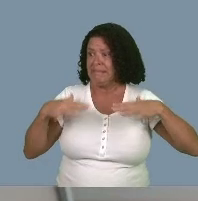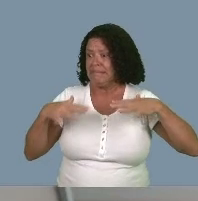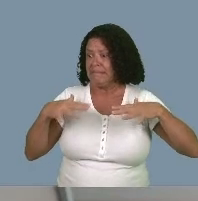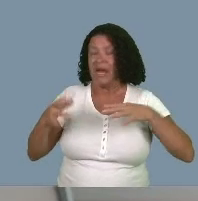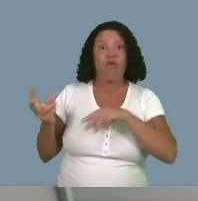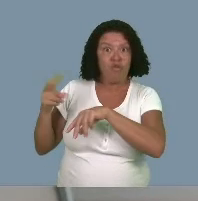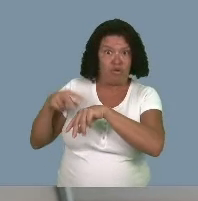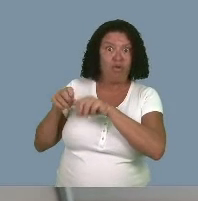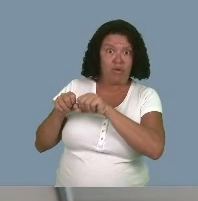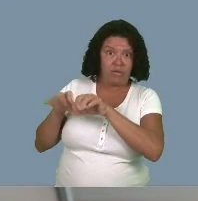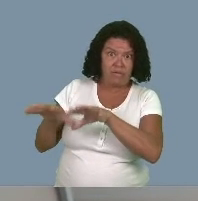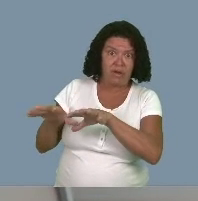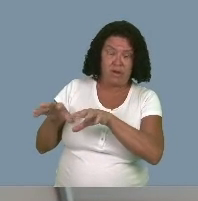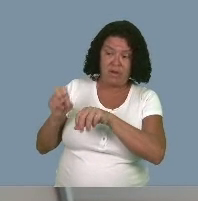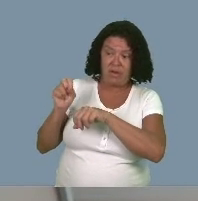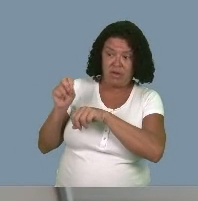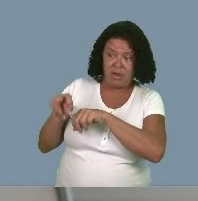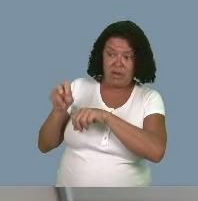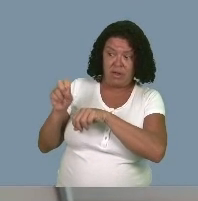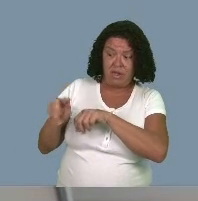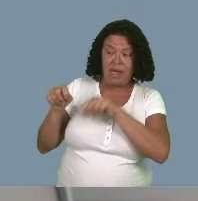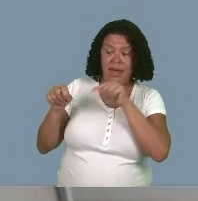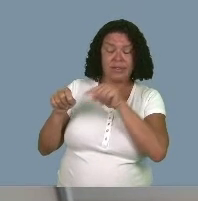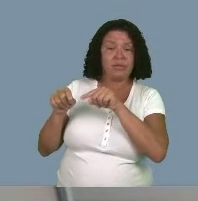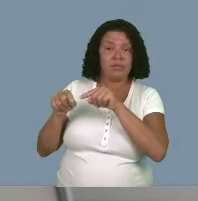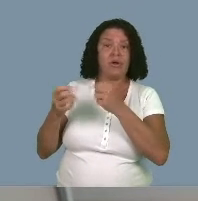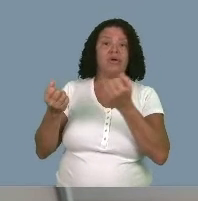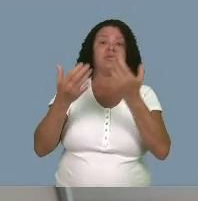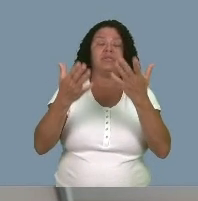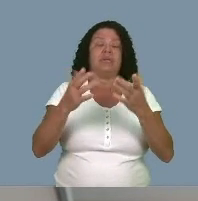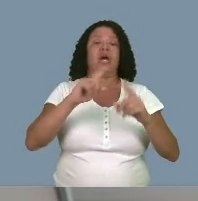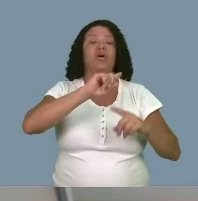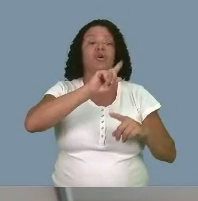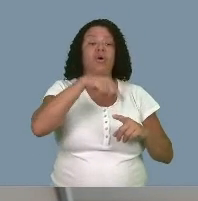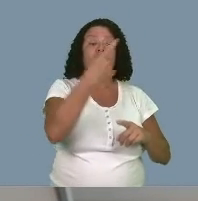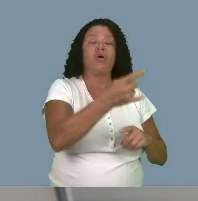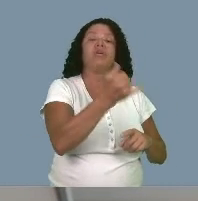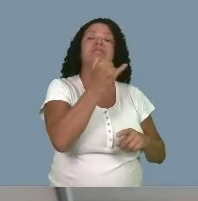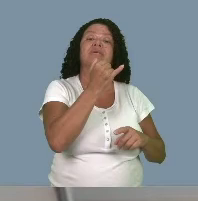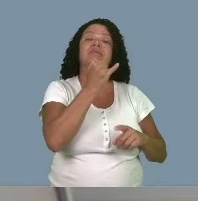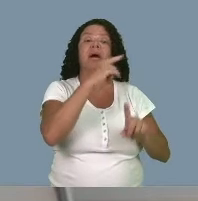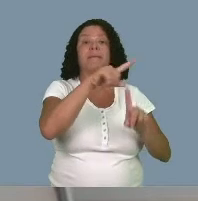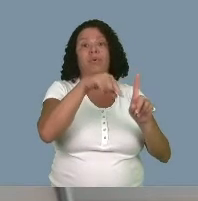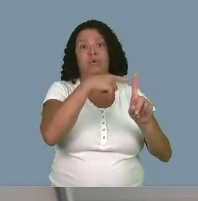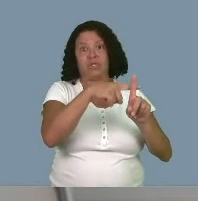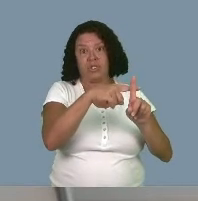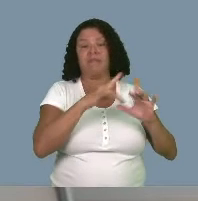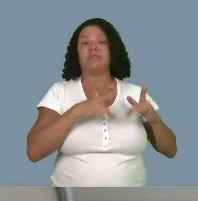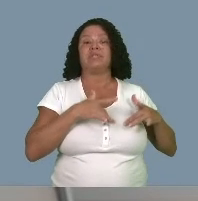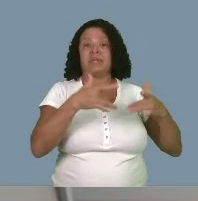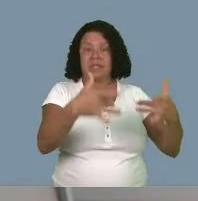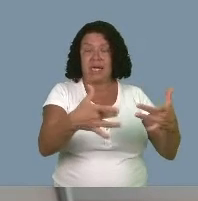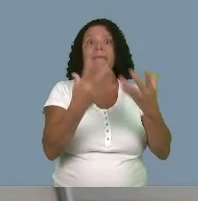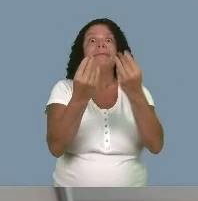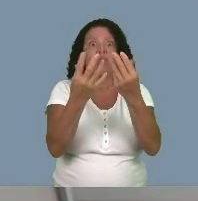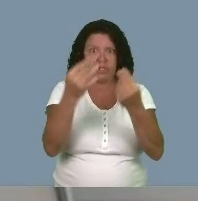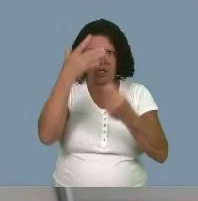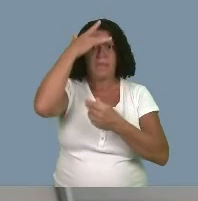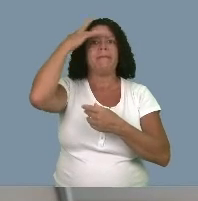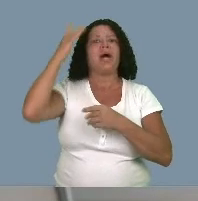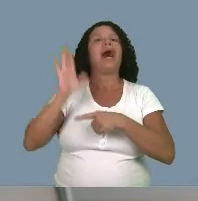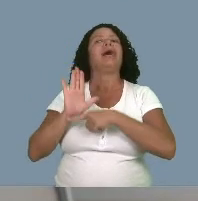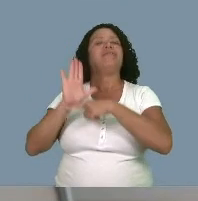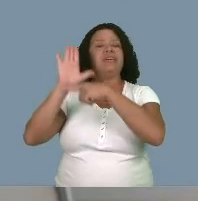vírus, por outro lado, trouxeram inúmeros exemplos positivos de caridade. Muitas pessoas passaram a